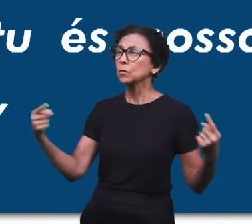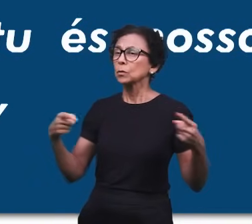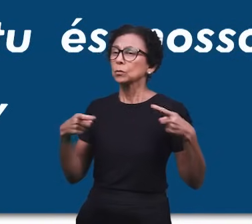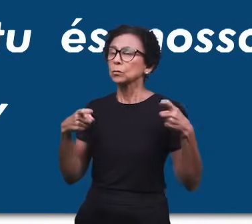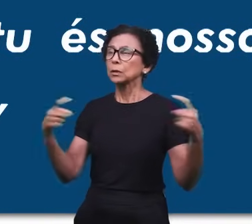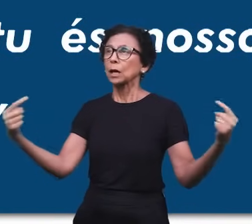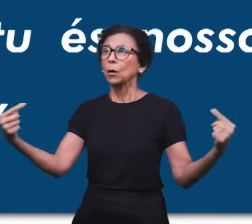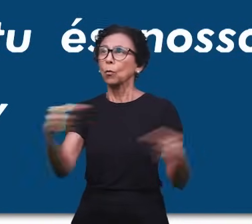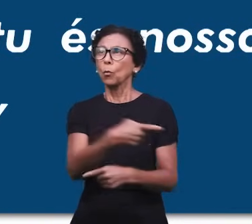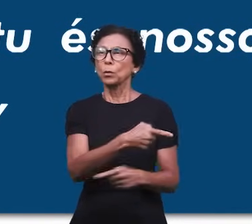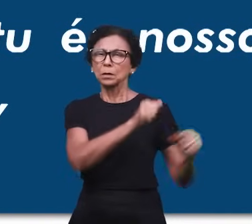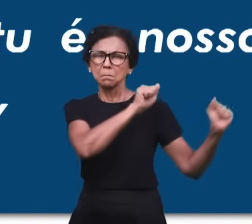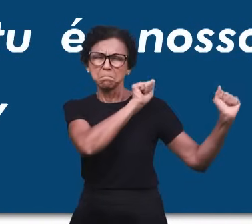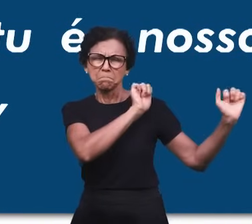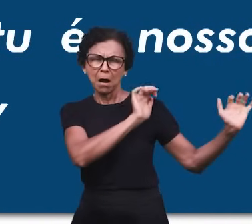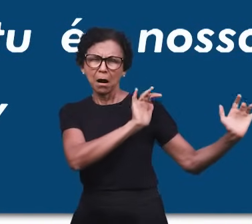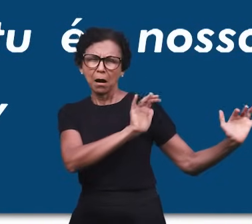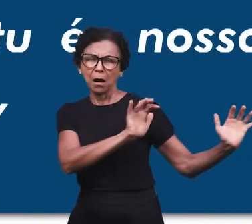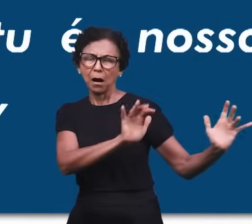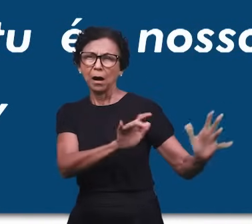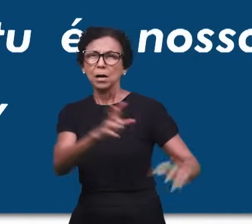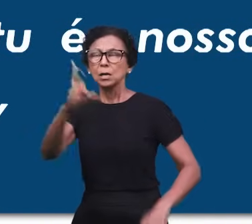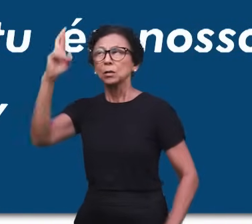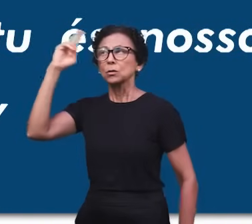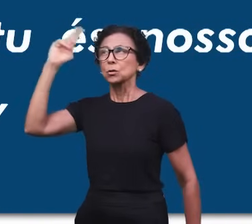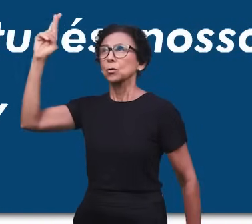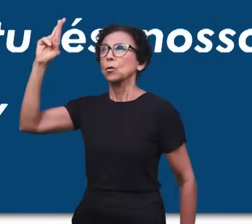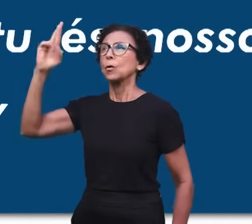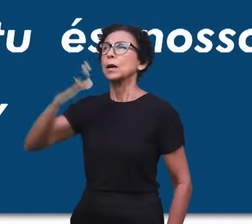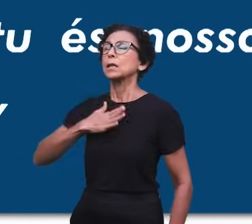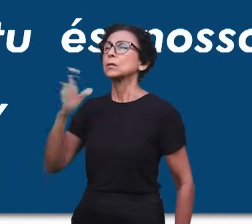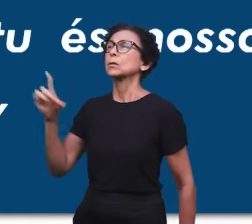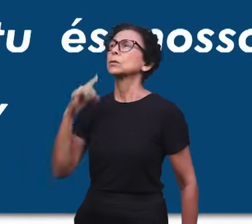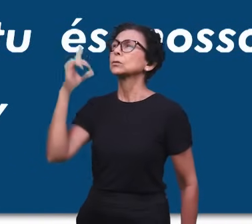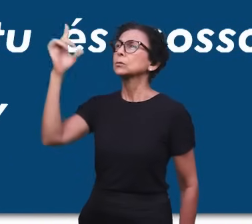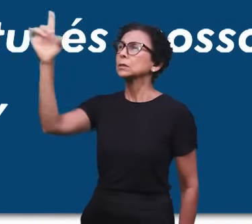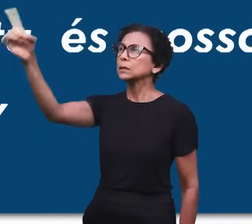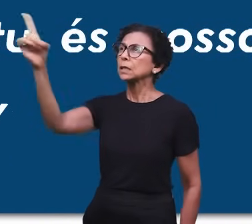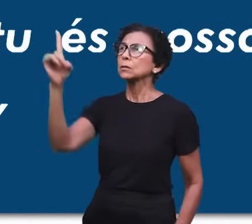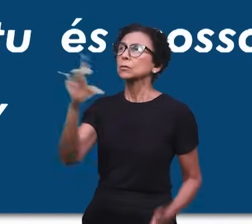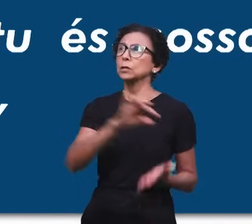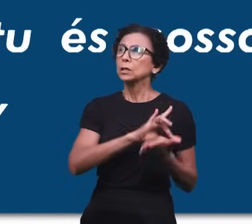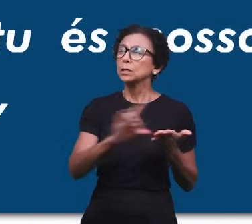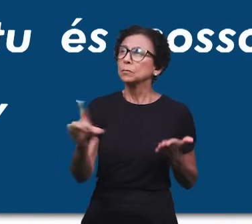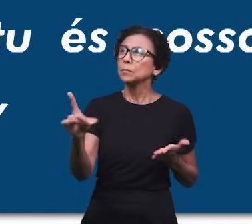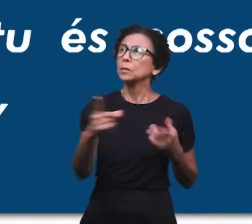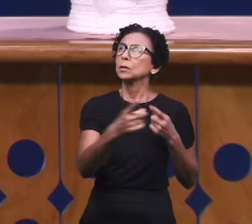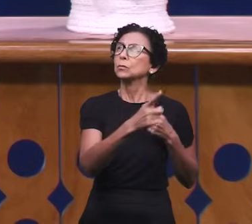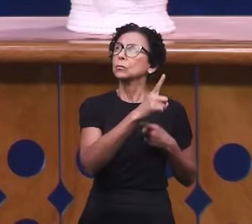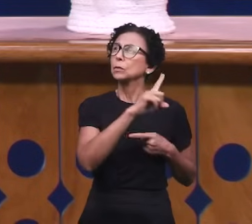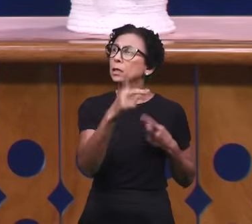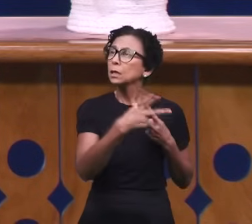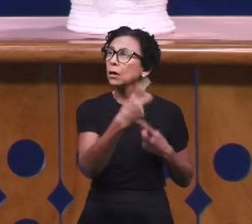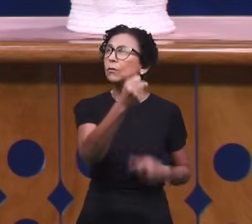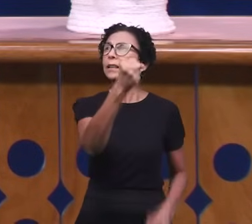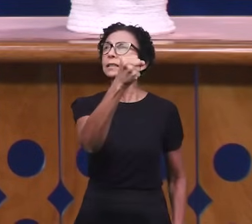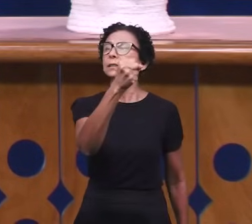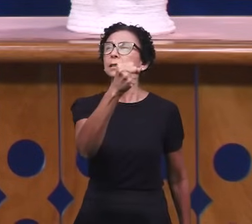multidão. Senhor, tu és nosso Deus. Não prevaleça contra ti o homem.